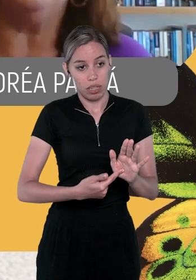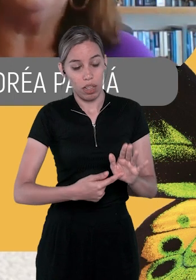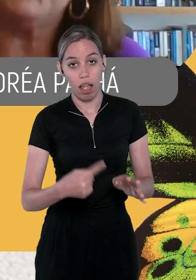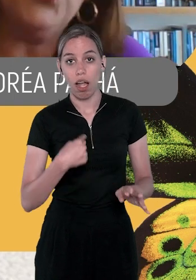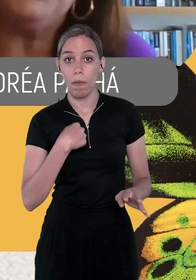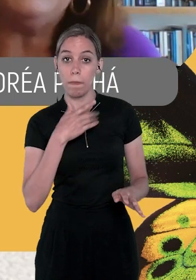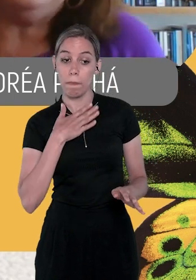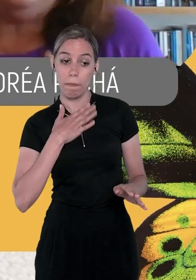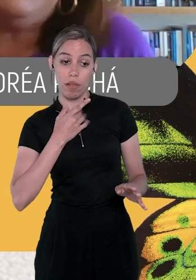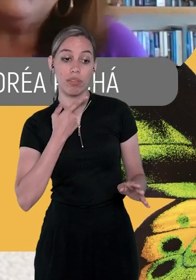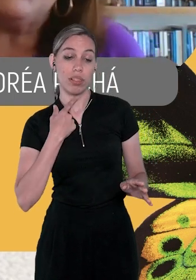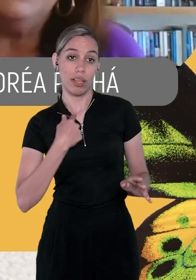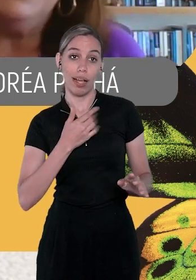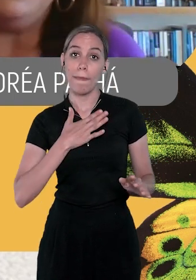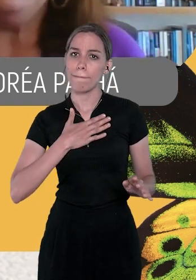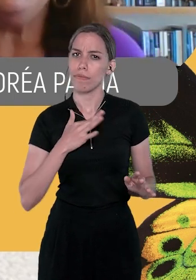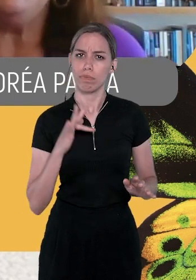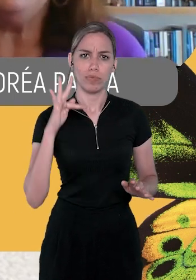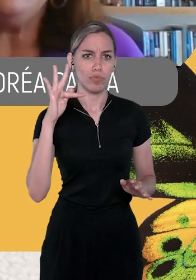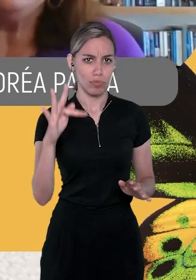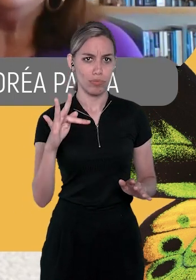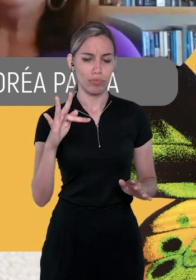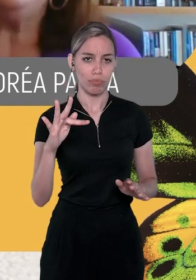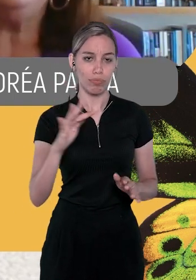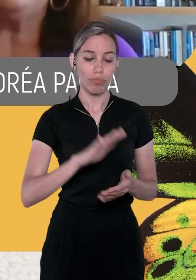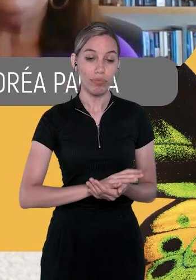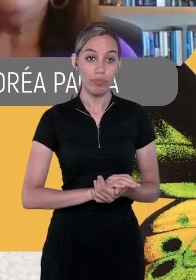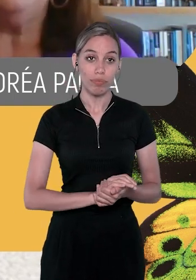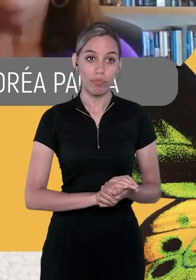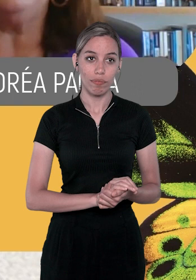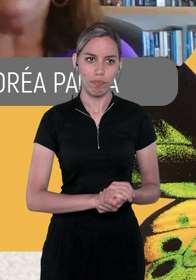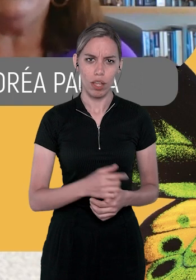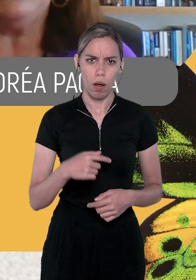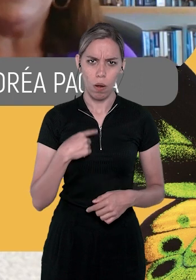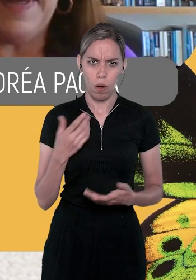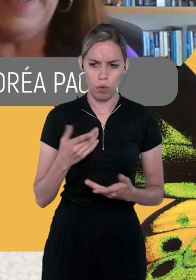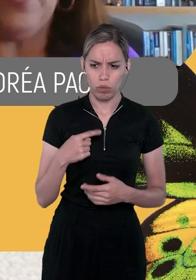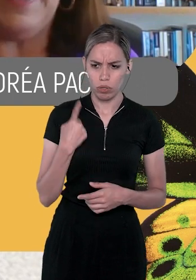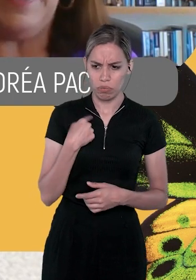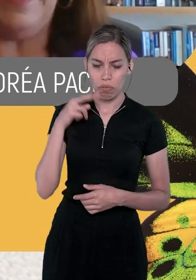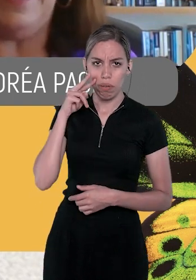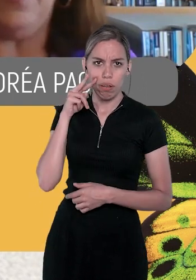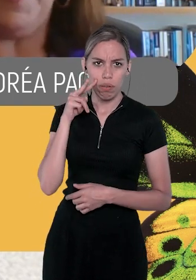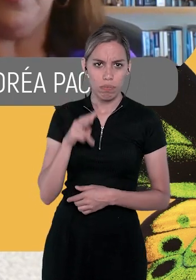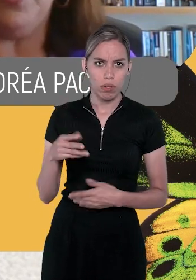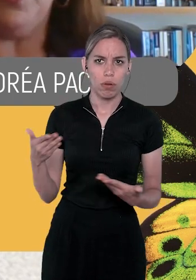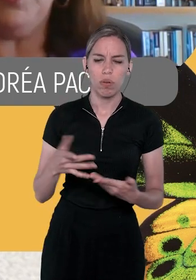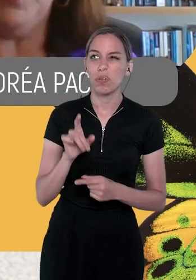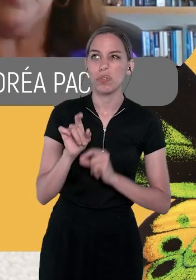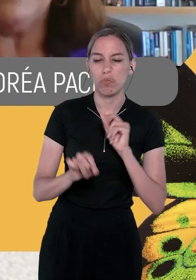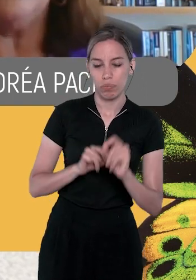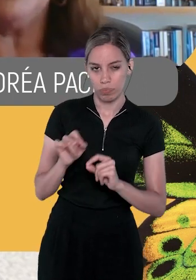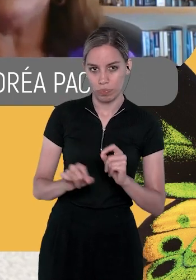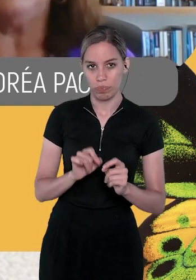dele, o futuro dele, é isso. Agora, o que a gente enxerga hoje? Isso também é um fenômeno